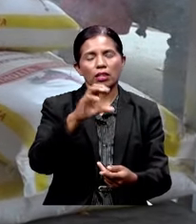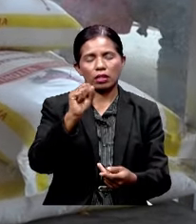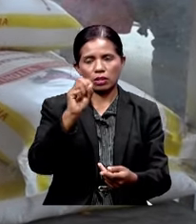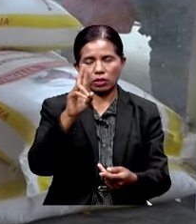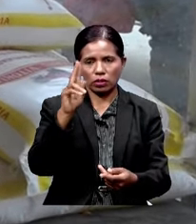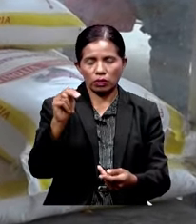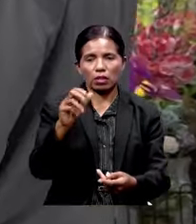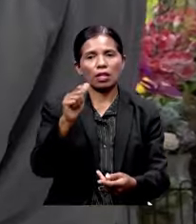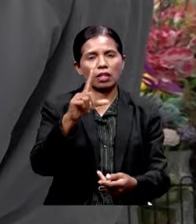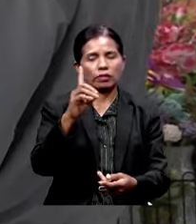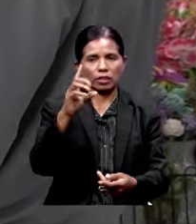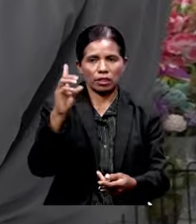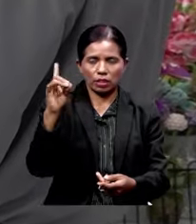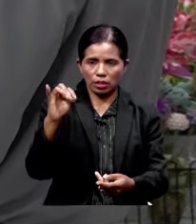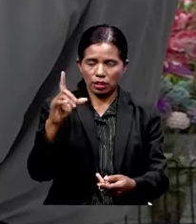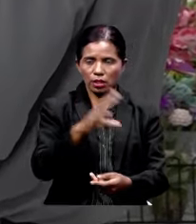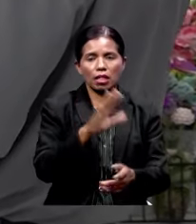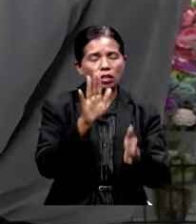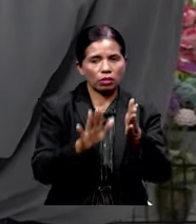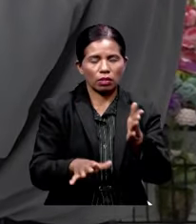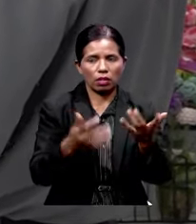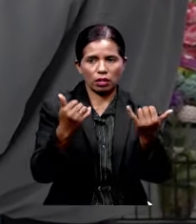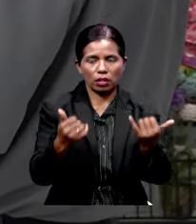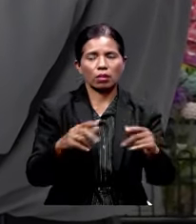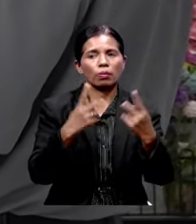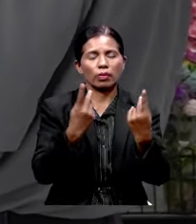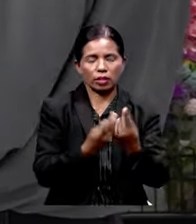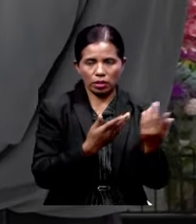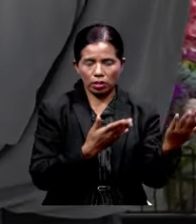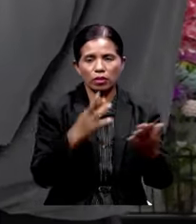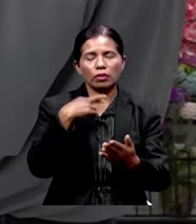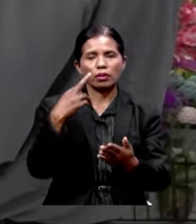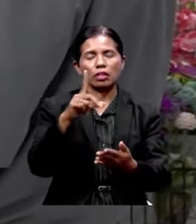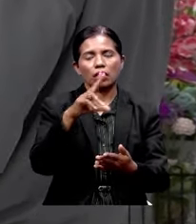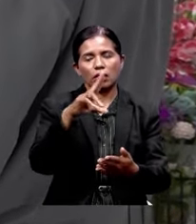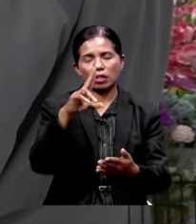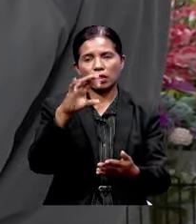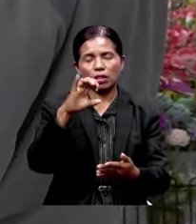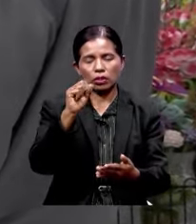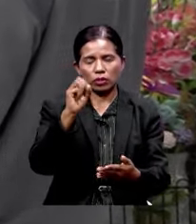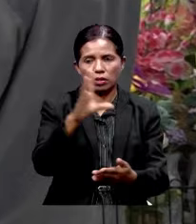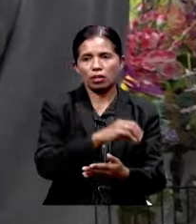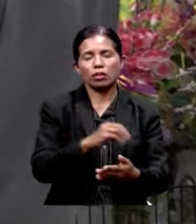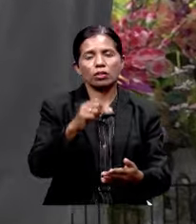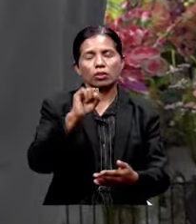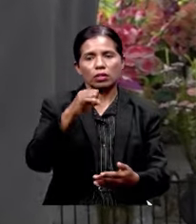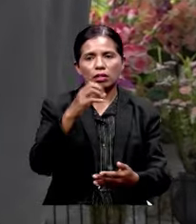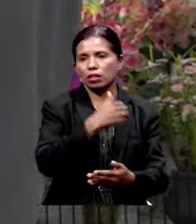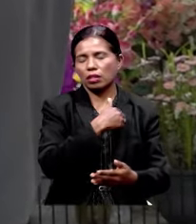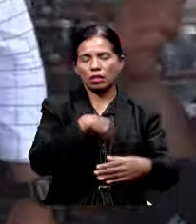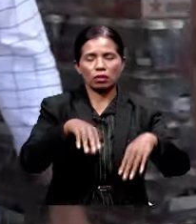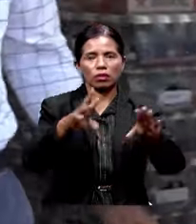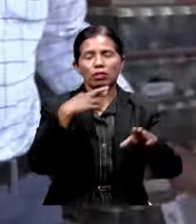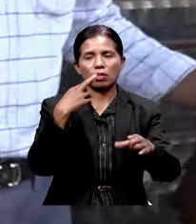no Alfa Dili. Hodi hatun folim fos, mai beda daun ne, empresa importadora Lisun, Alfa Dili, no Jussi Bell, sedau kfan fos